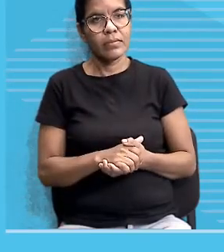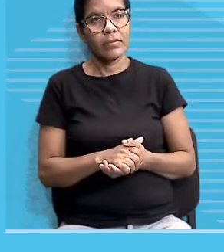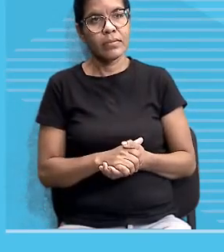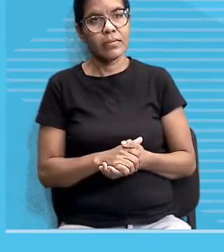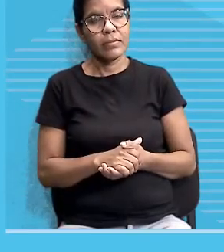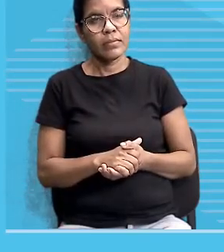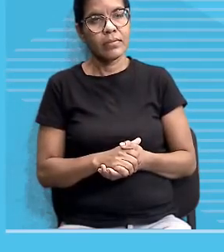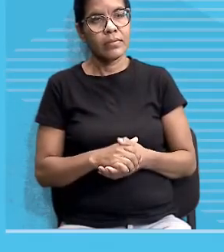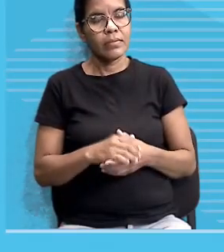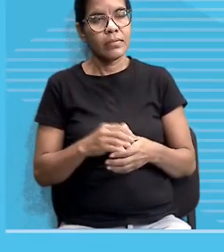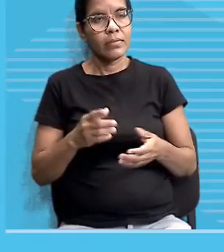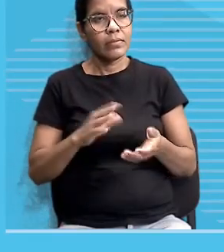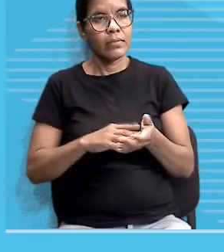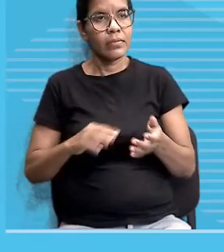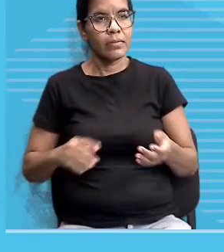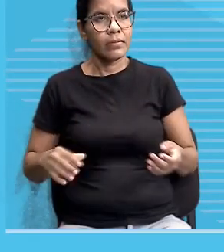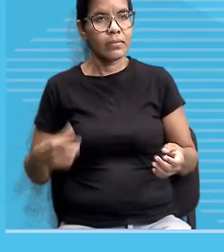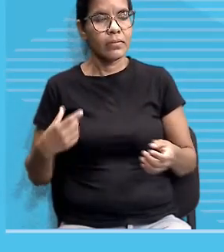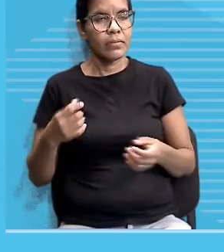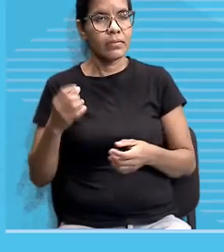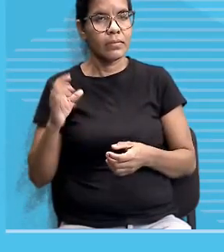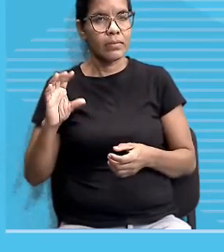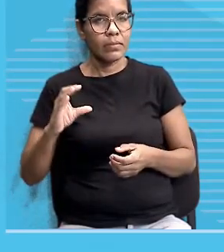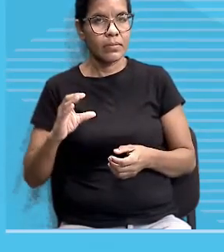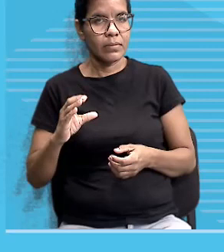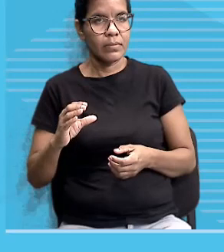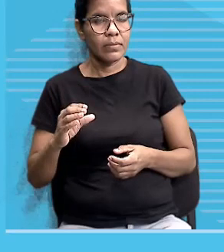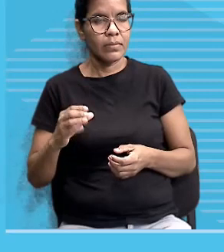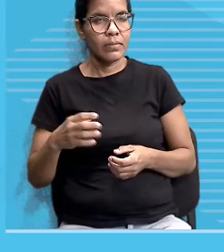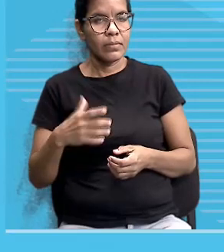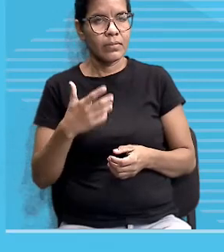a quantidade de calor sensível